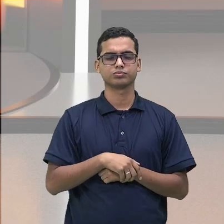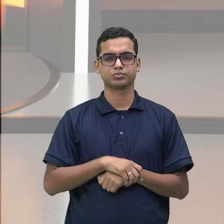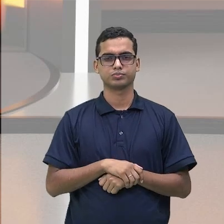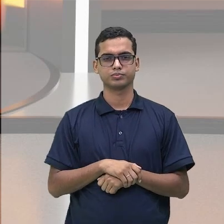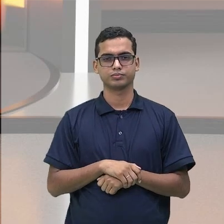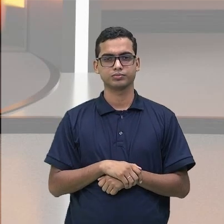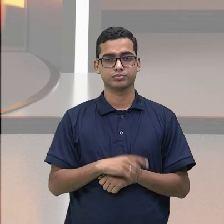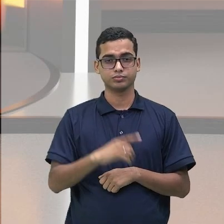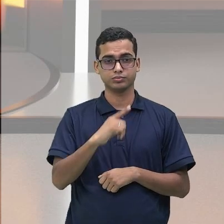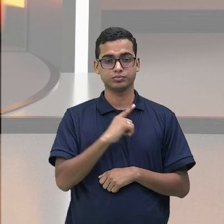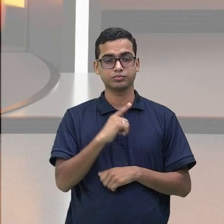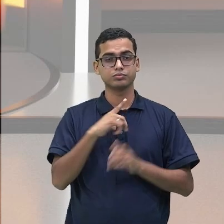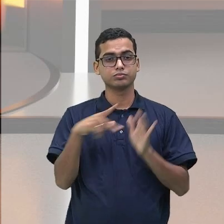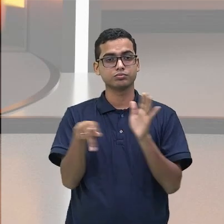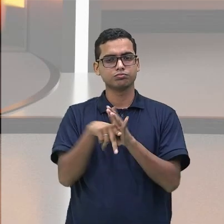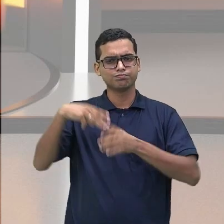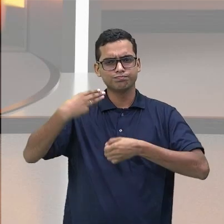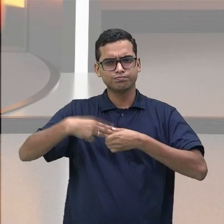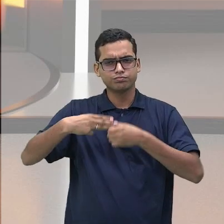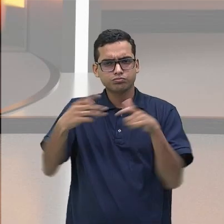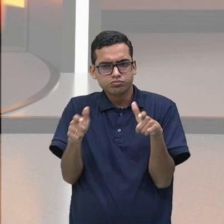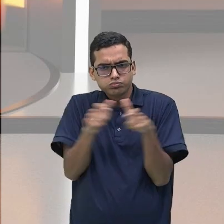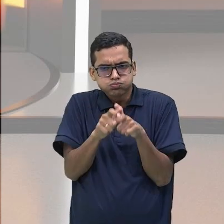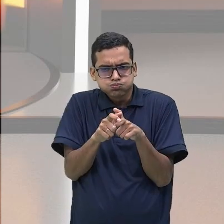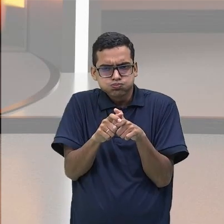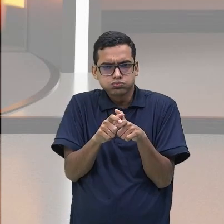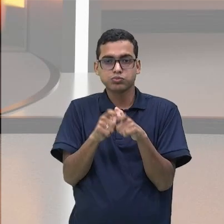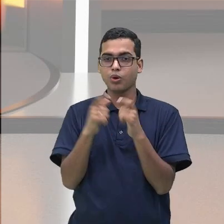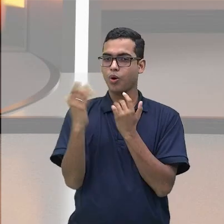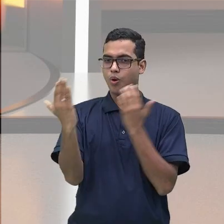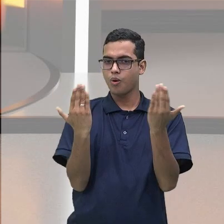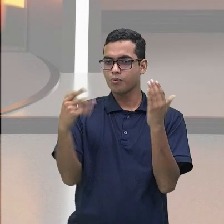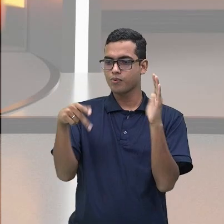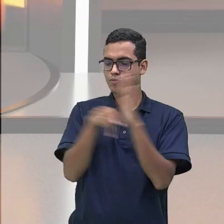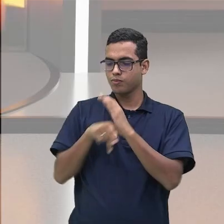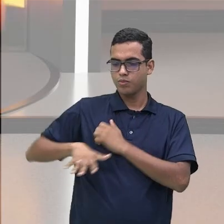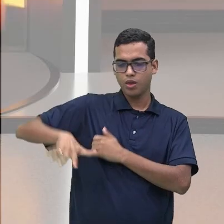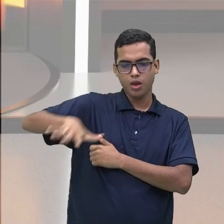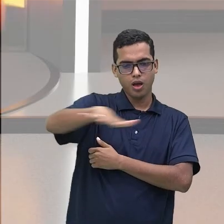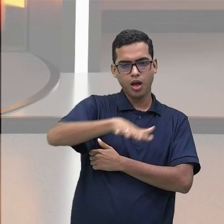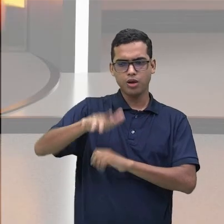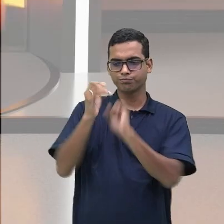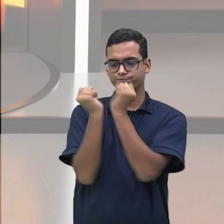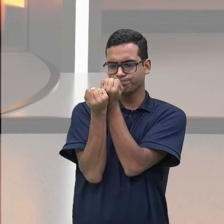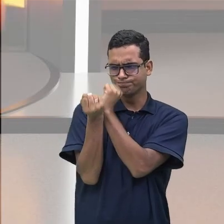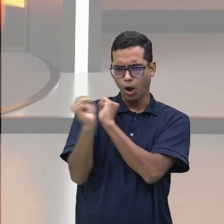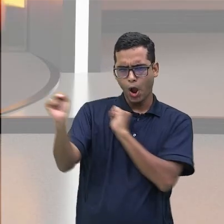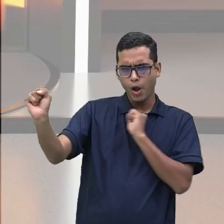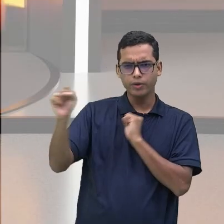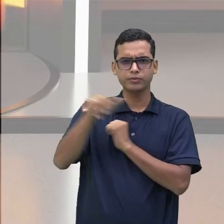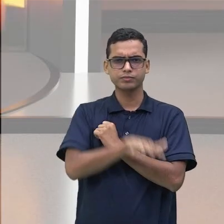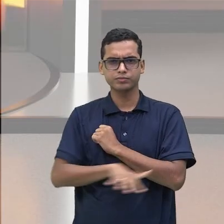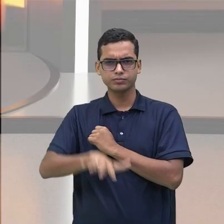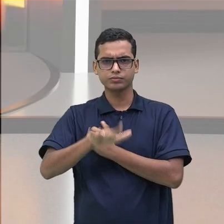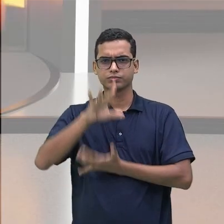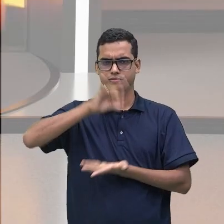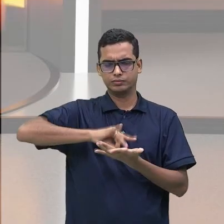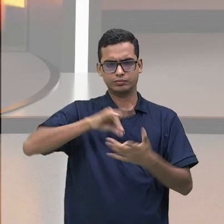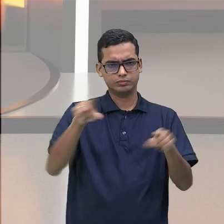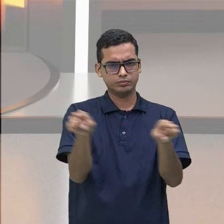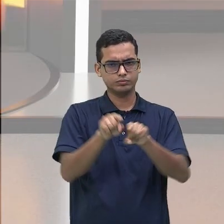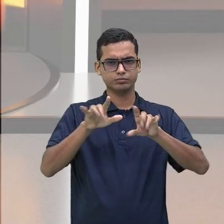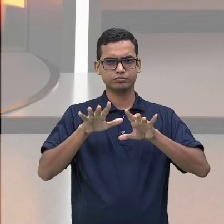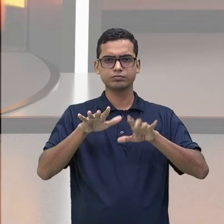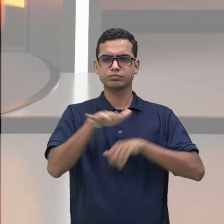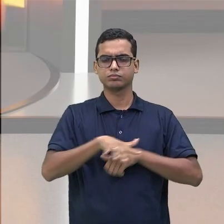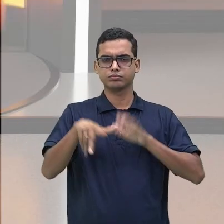pequenas, realmente, comparadas ao território ali que acaba tendo em relação ao espaço ocupado